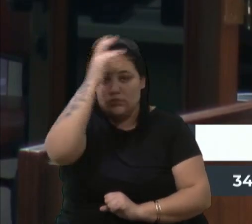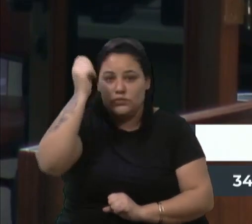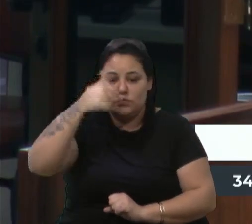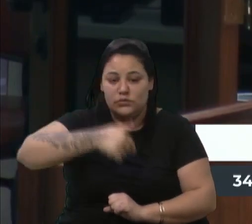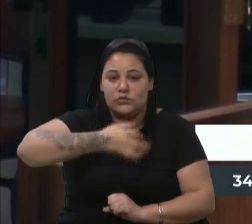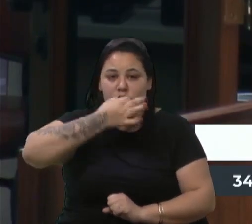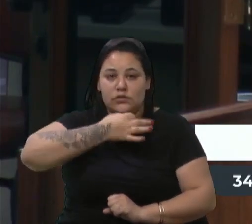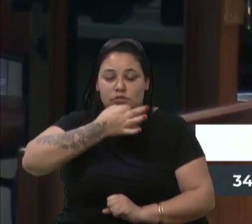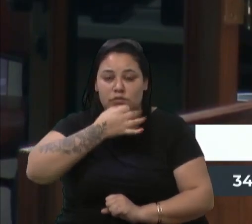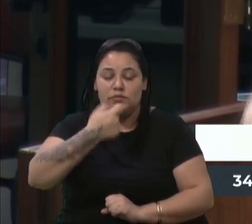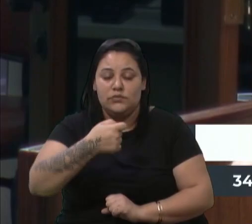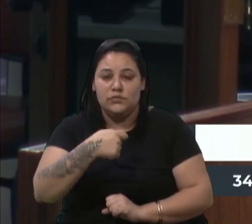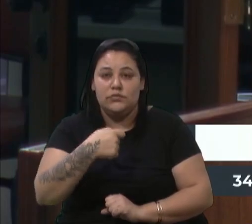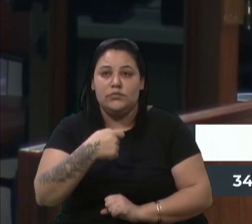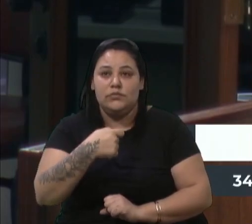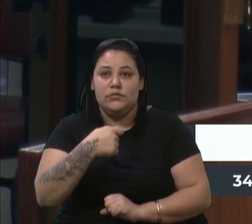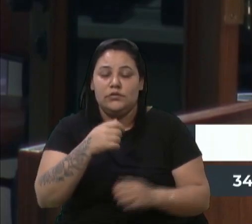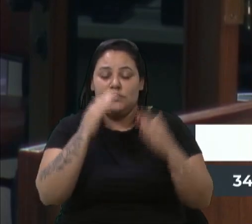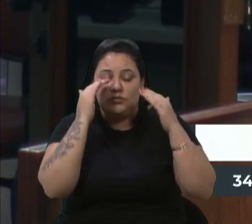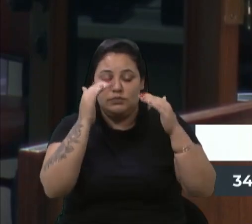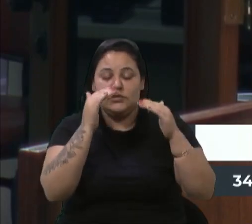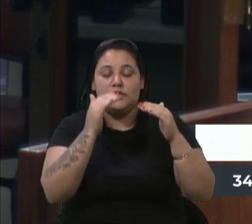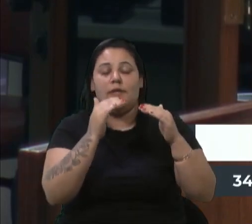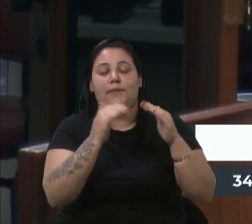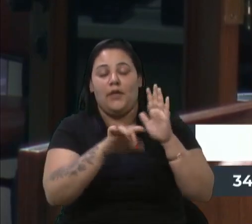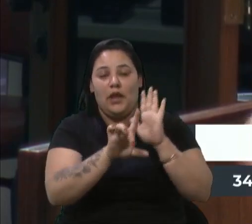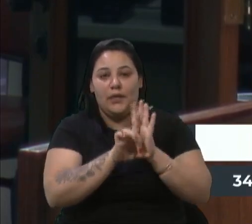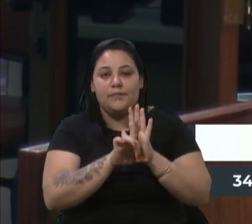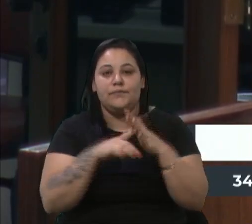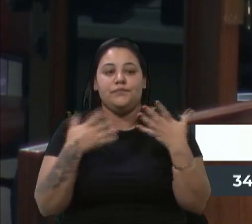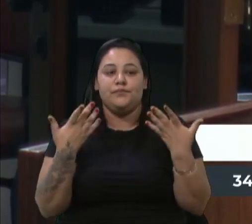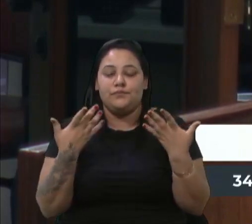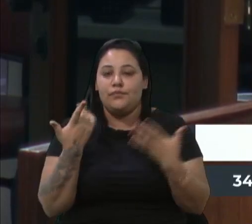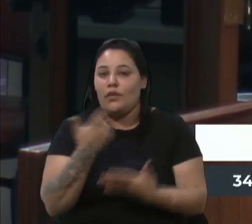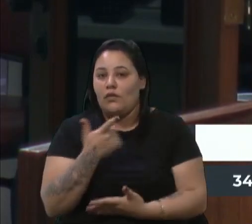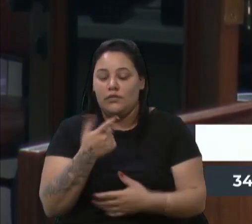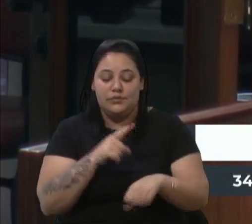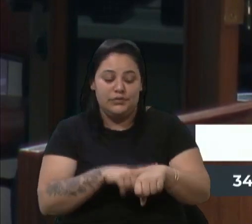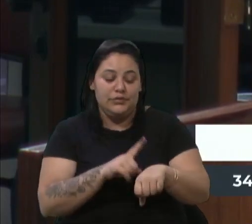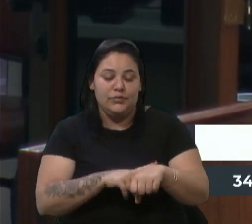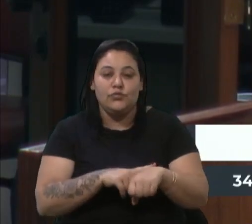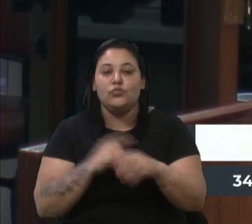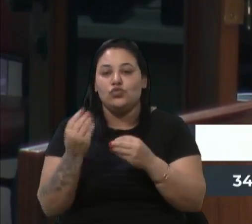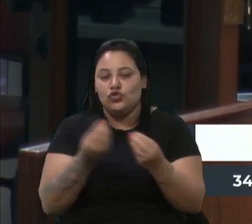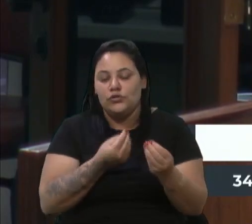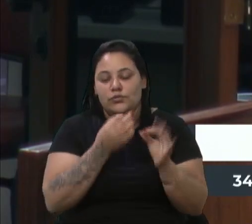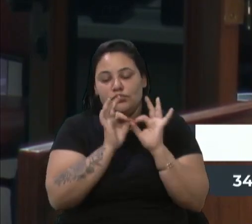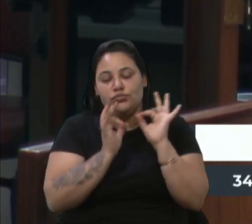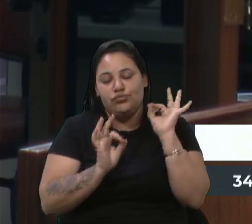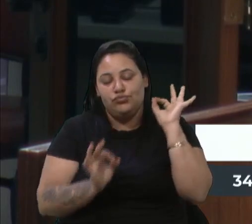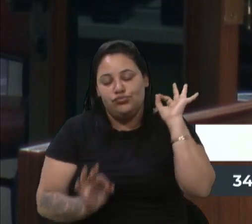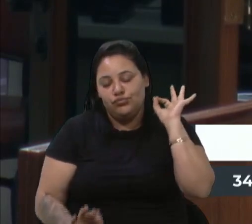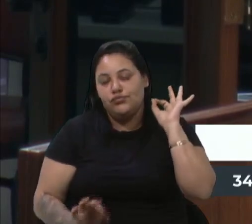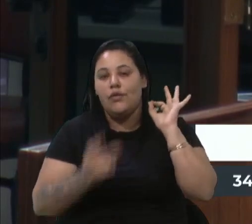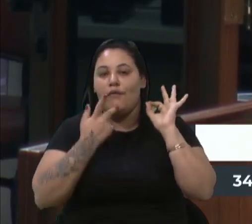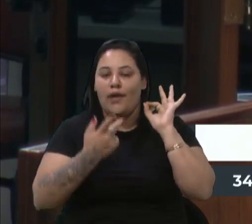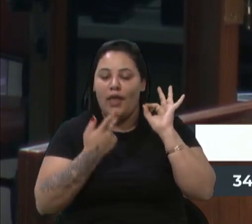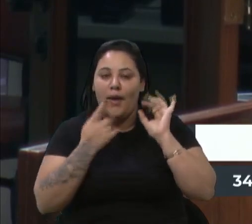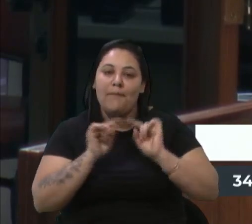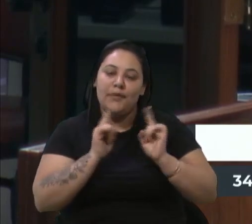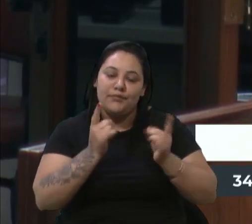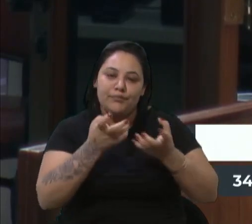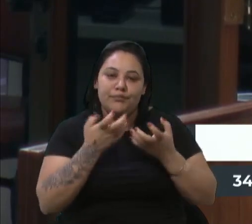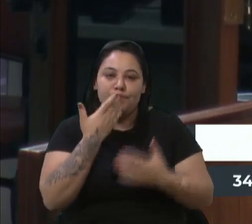Sul rege sobre essa lei. Então, não tenho mais tempo, poderia falar por muito mais aqui, mas gostaria